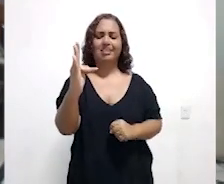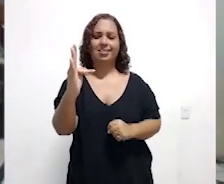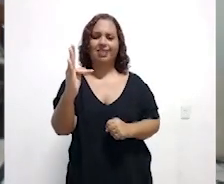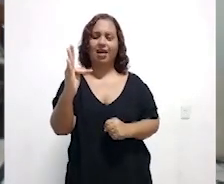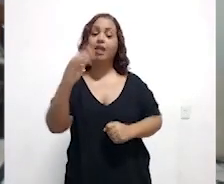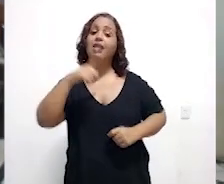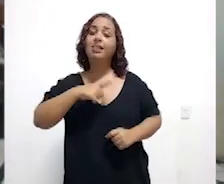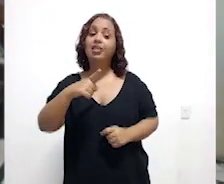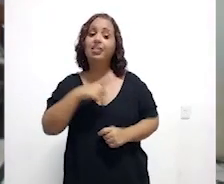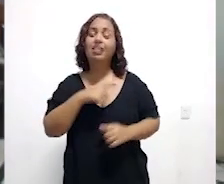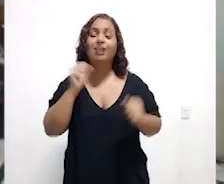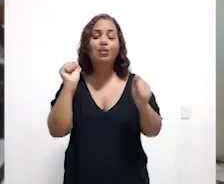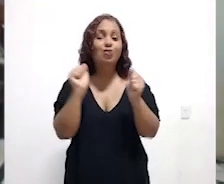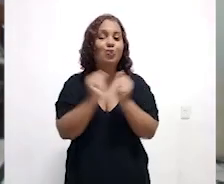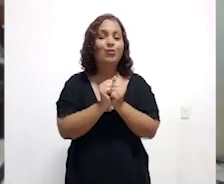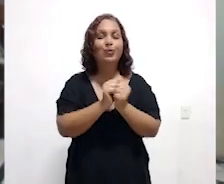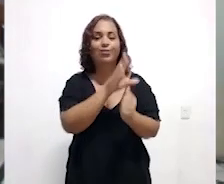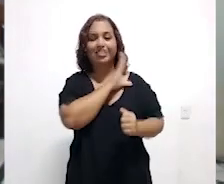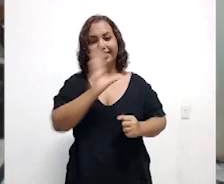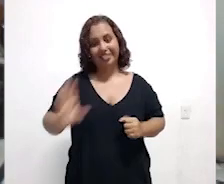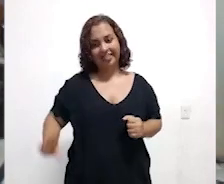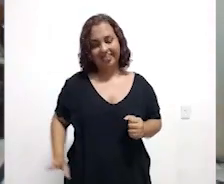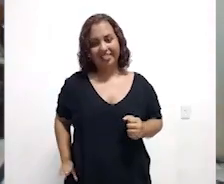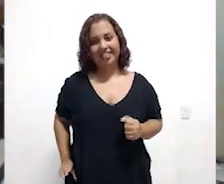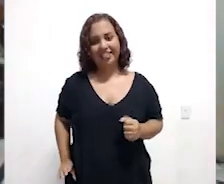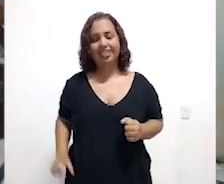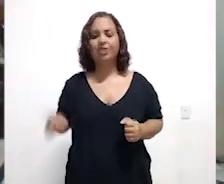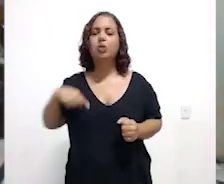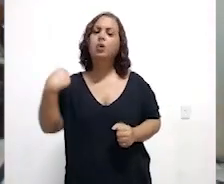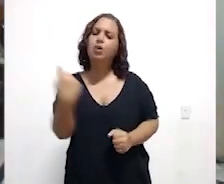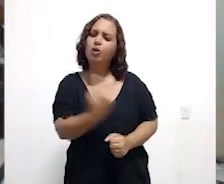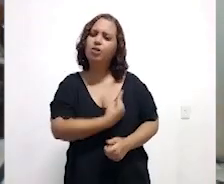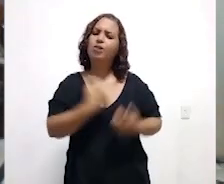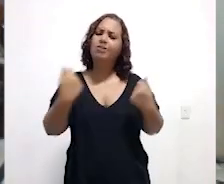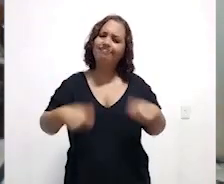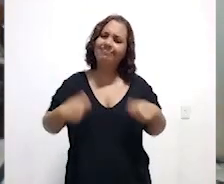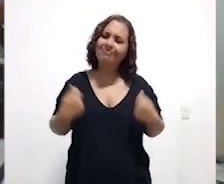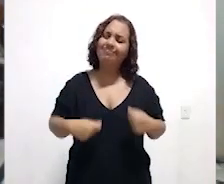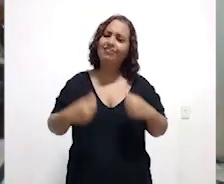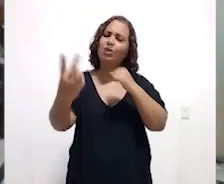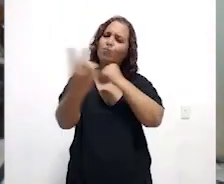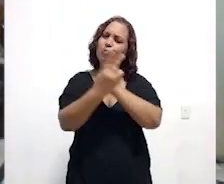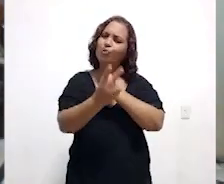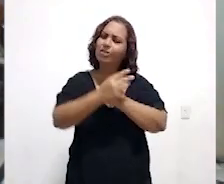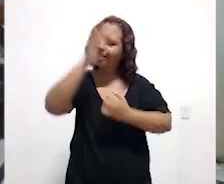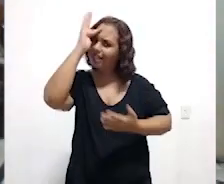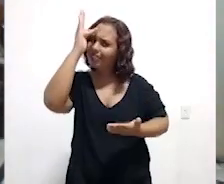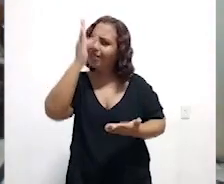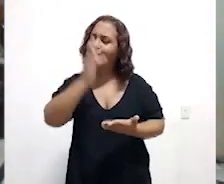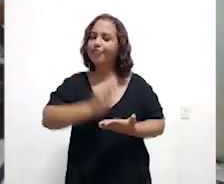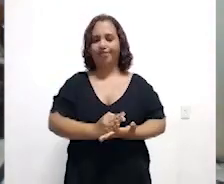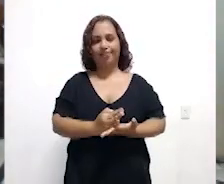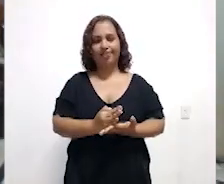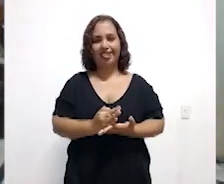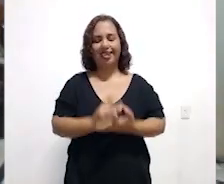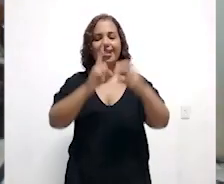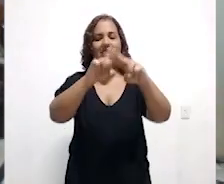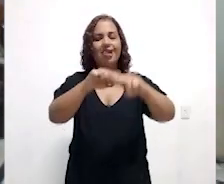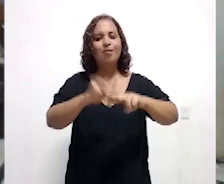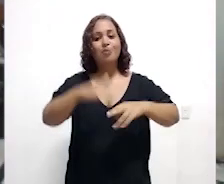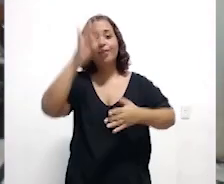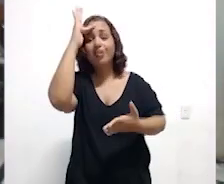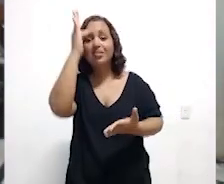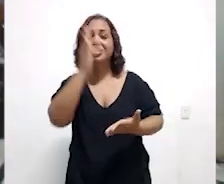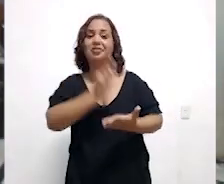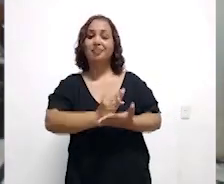está em Cristo. Nós devemos cuidar da nossa fé. É por meio da fé que viveremos.